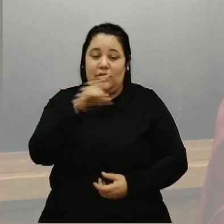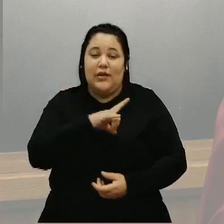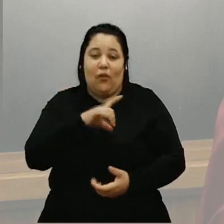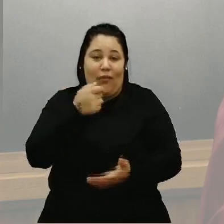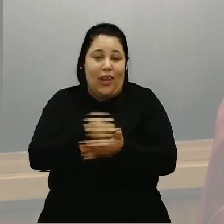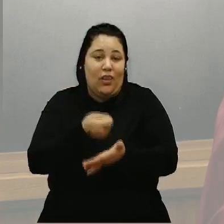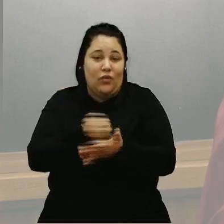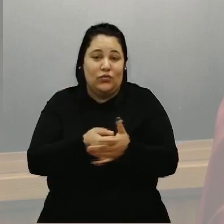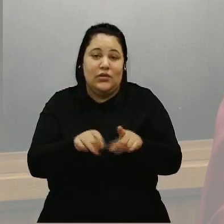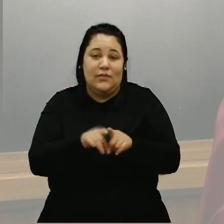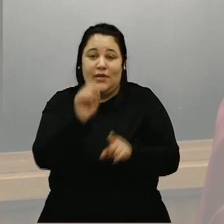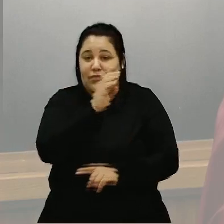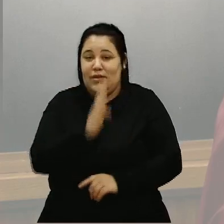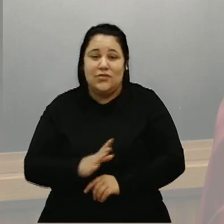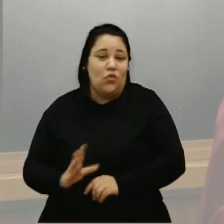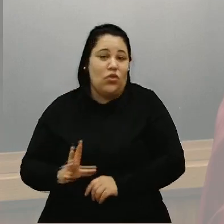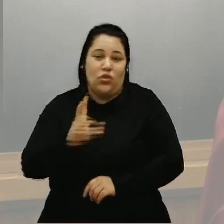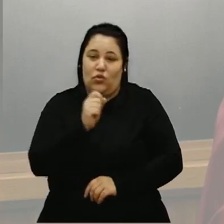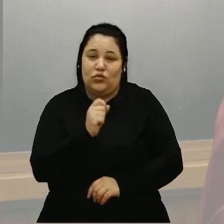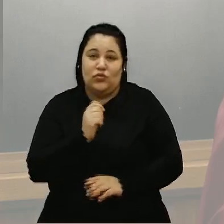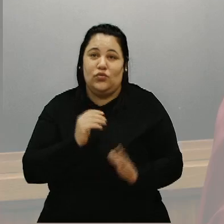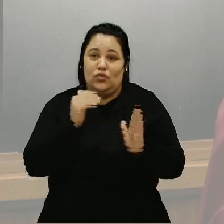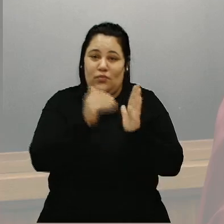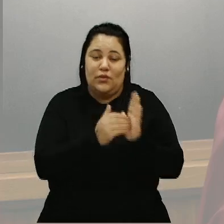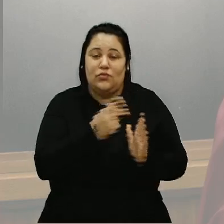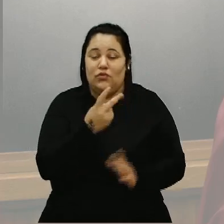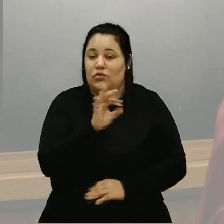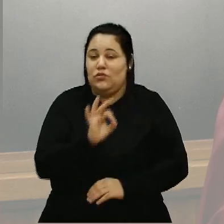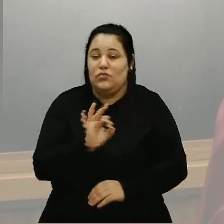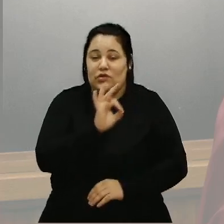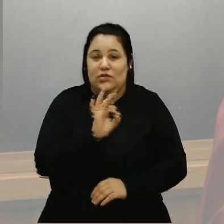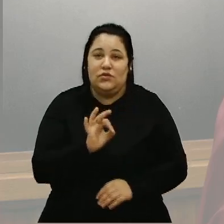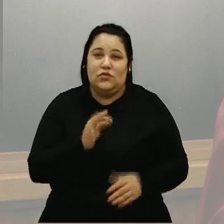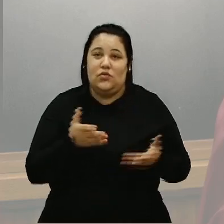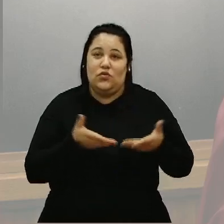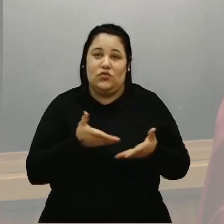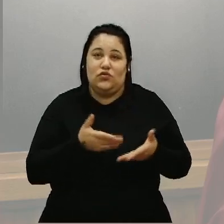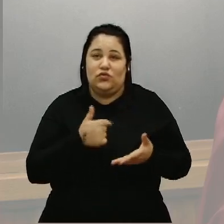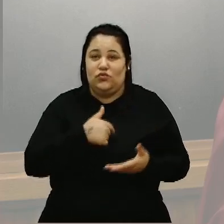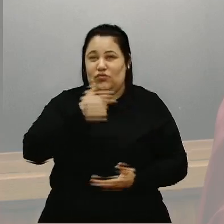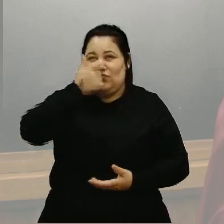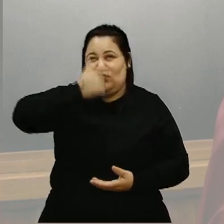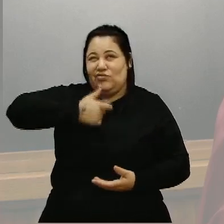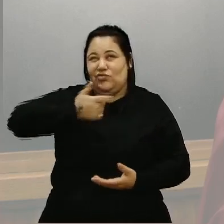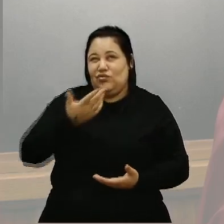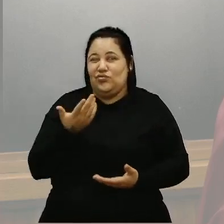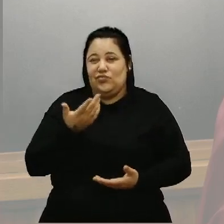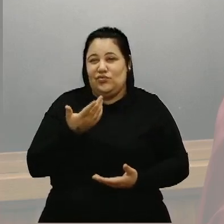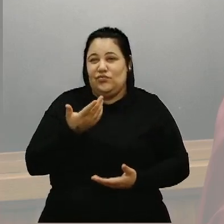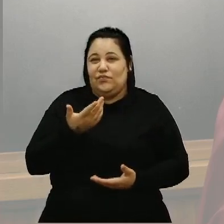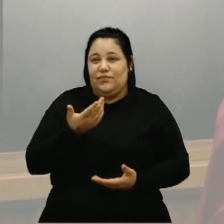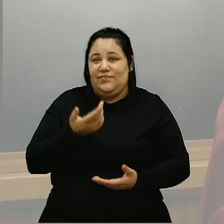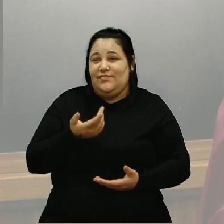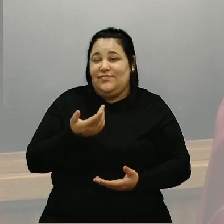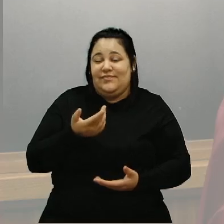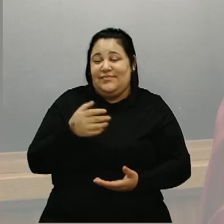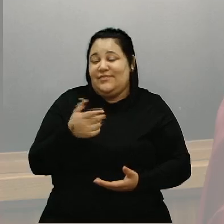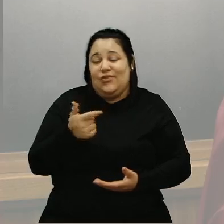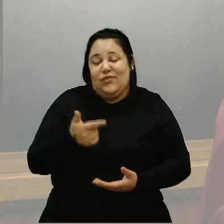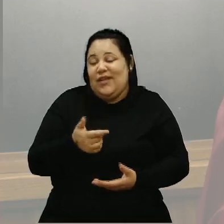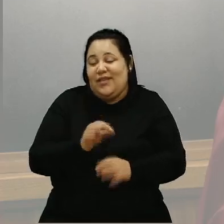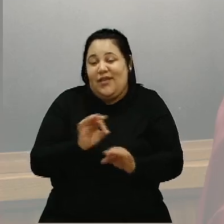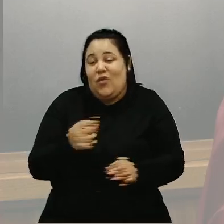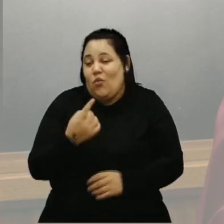luta nacional de que seja no mínimo 2%. Hoje, a gente não chega a 1% aqui no